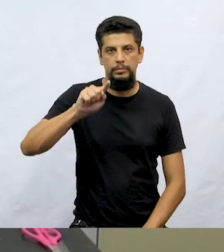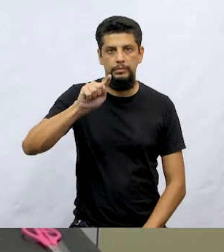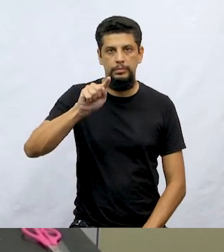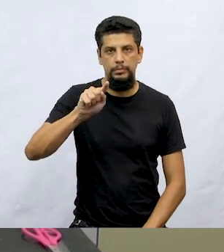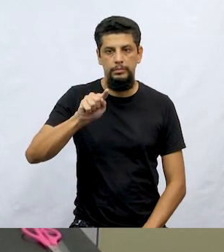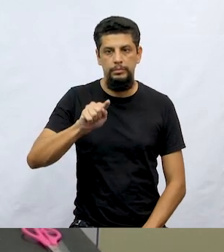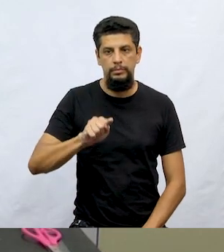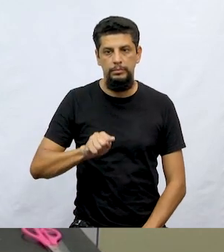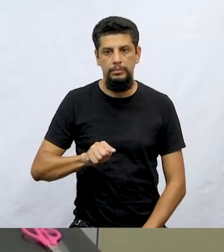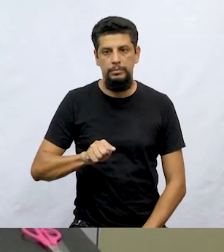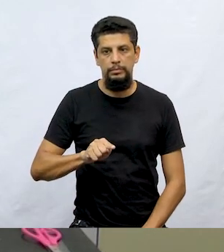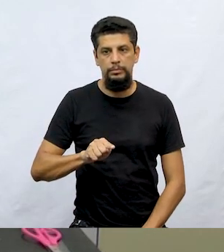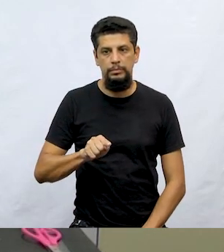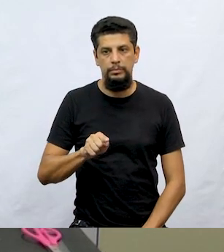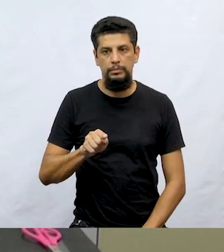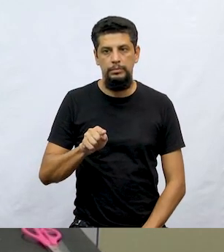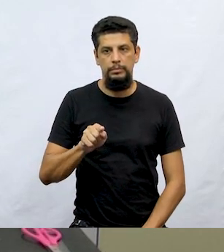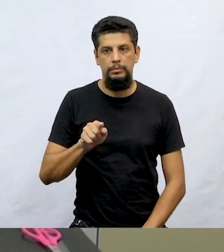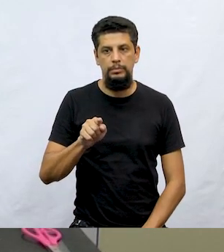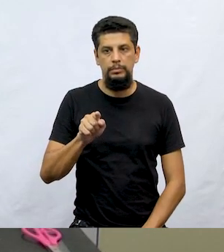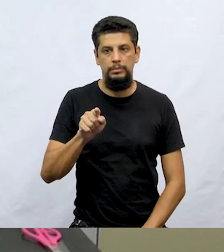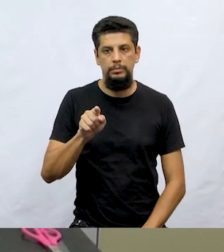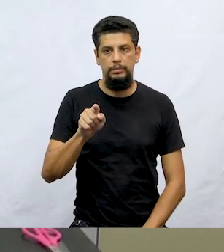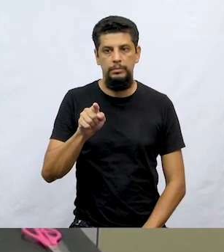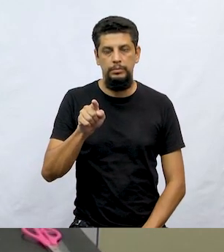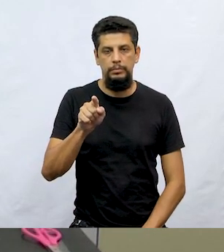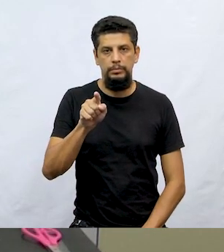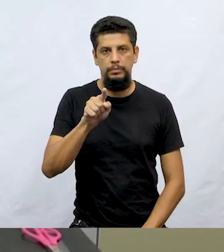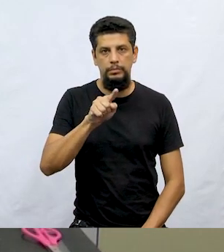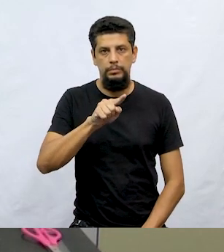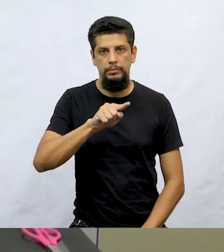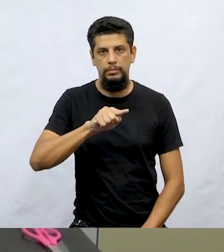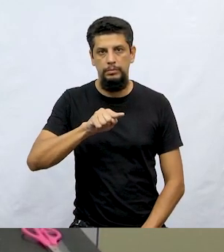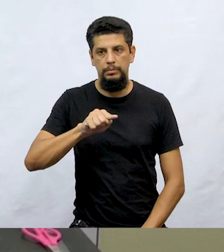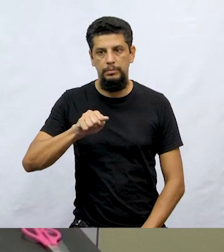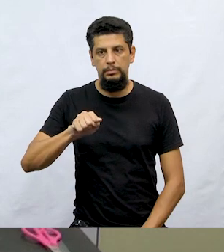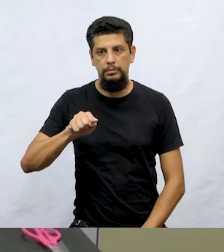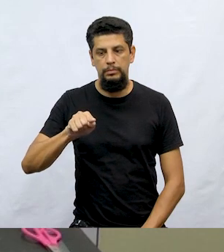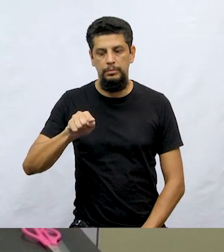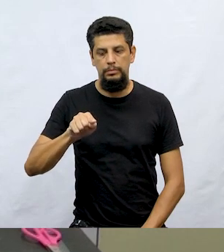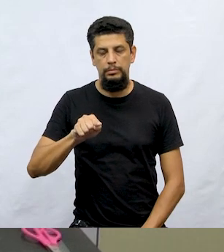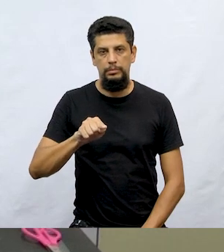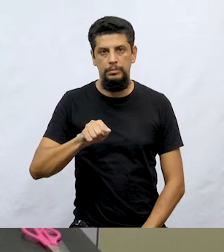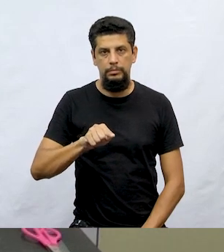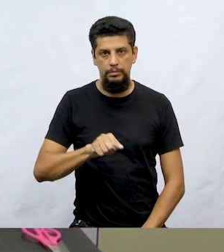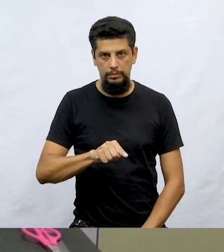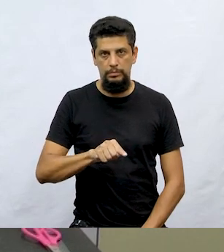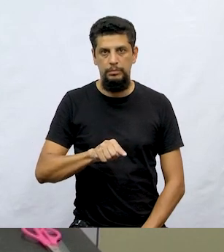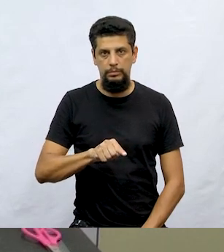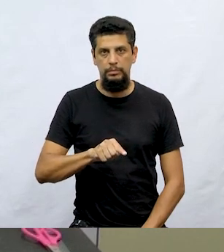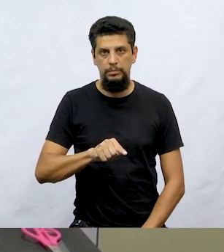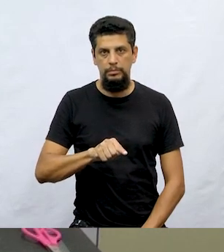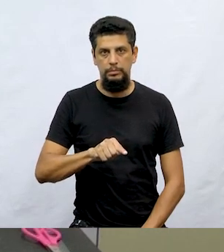um risco, uma voltinha e outro risco.